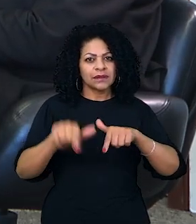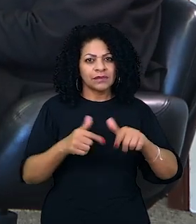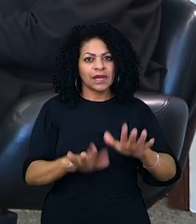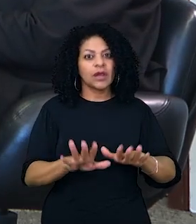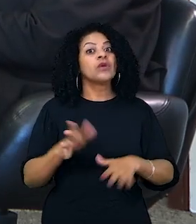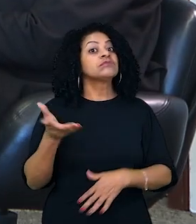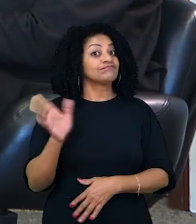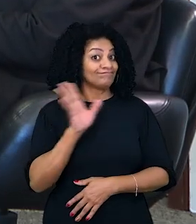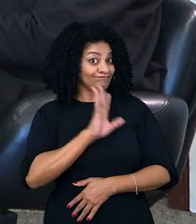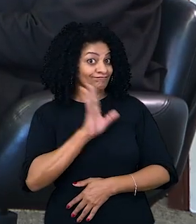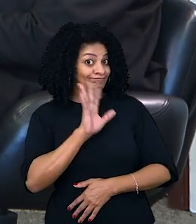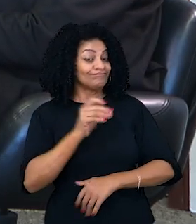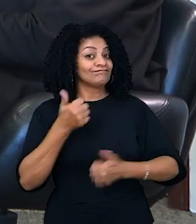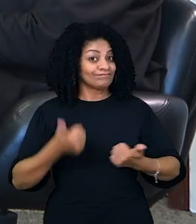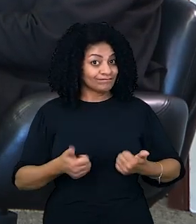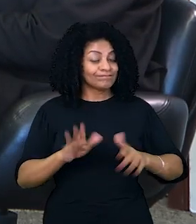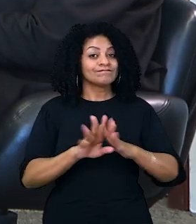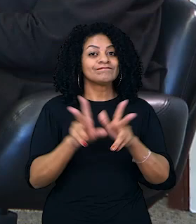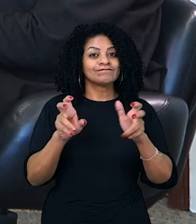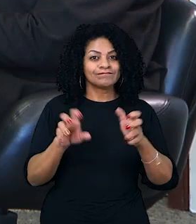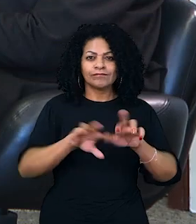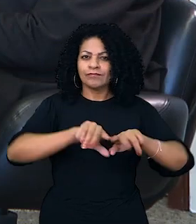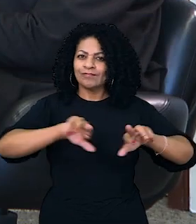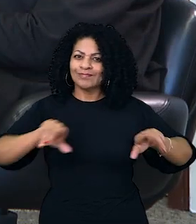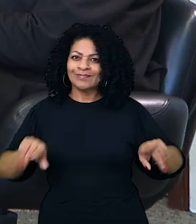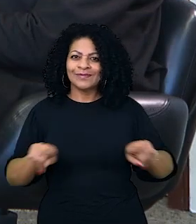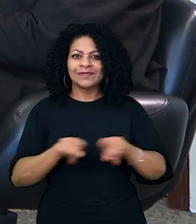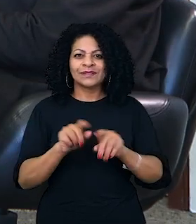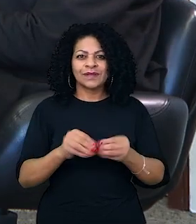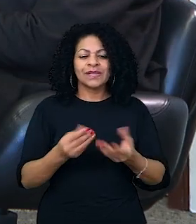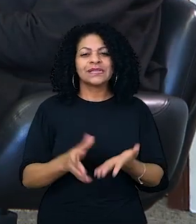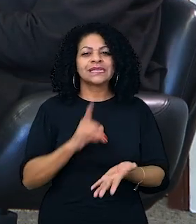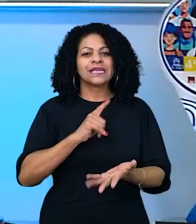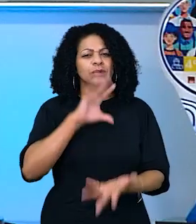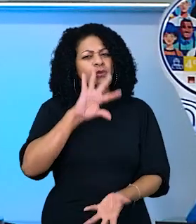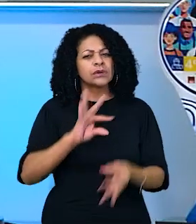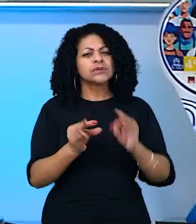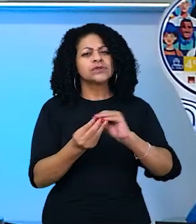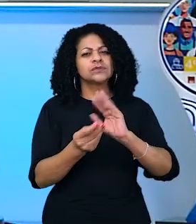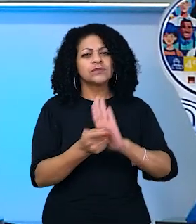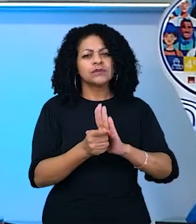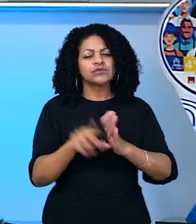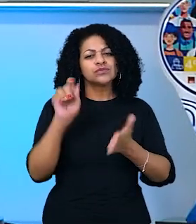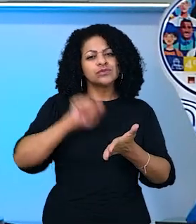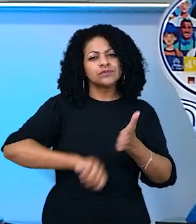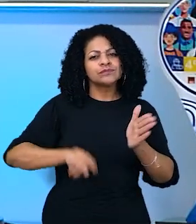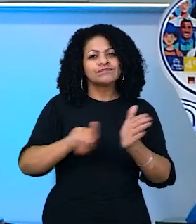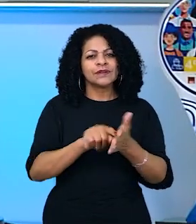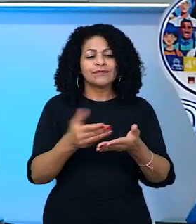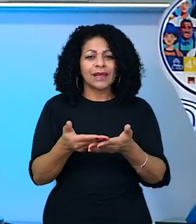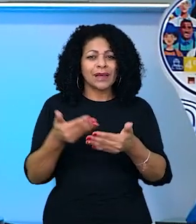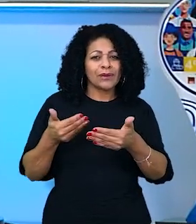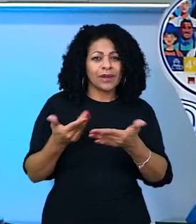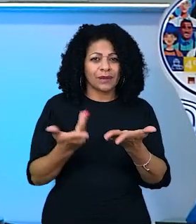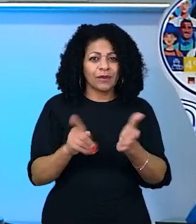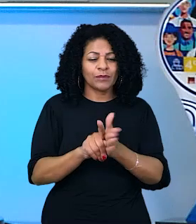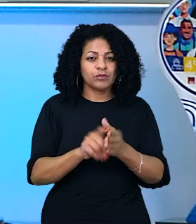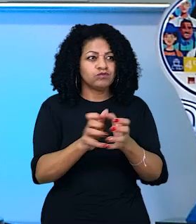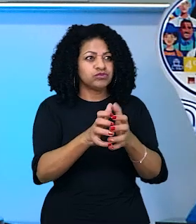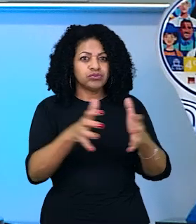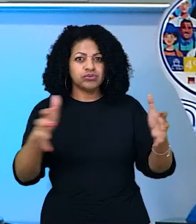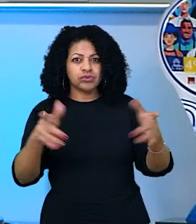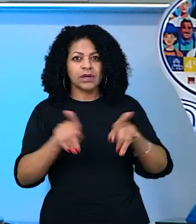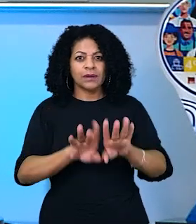e a partir daí ele já tratou diversos temas. O tema atual é um tema que resume esse desafio atual, que é o tema de